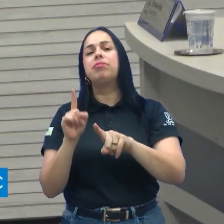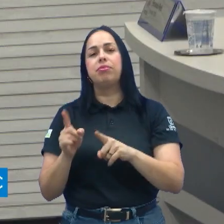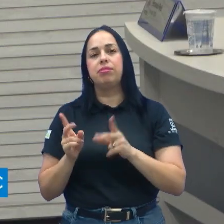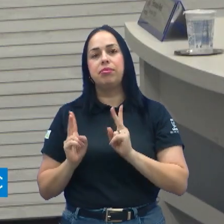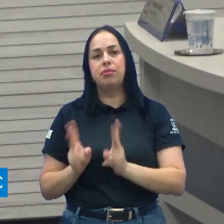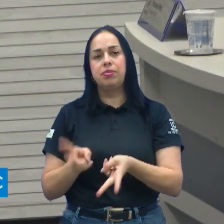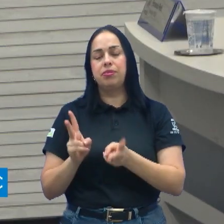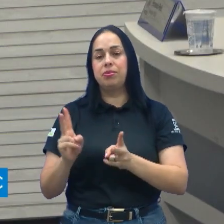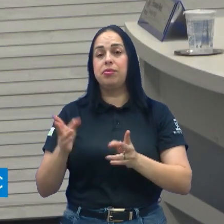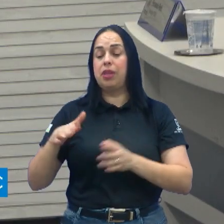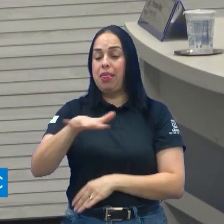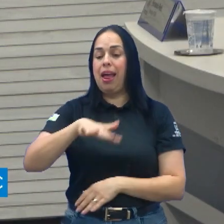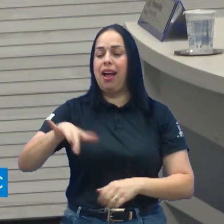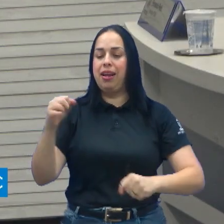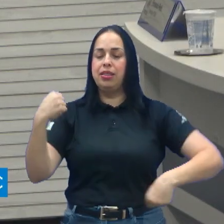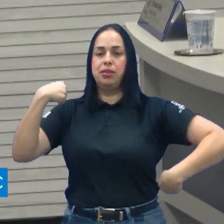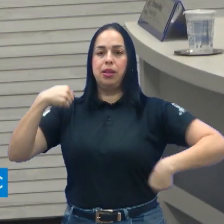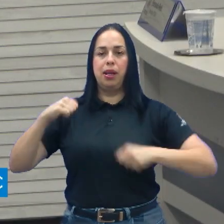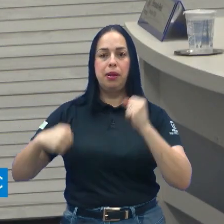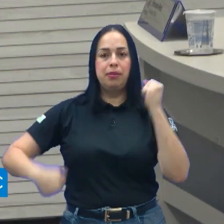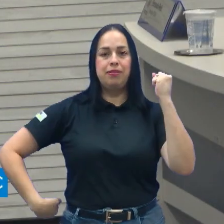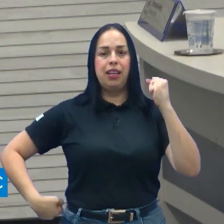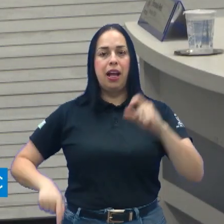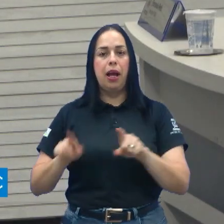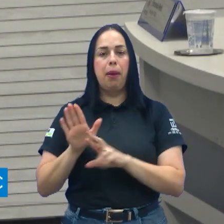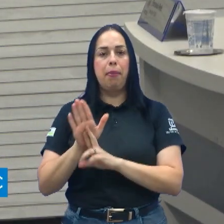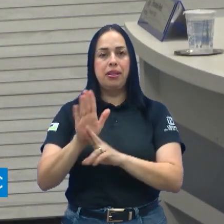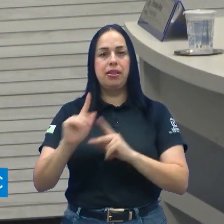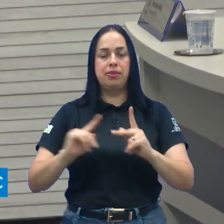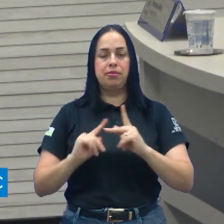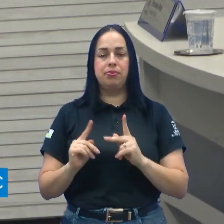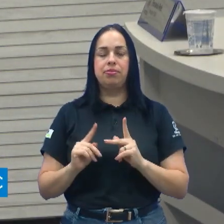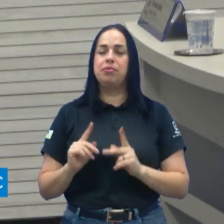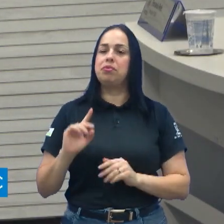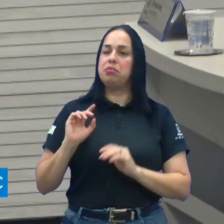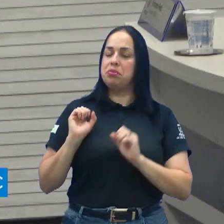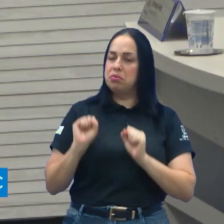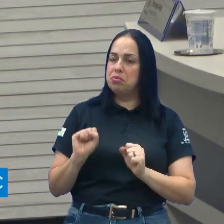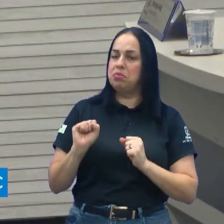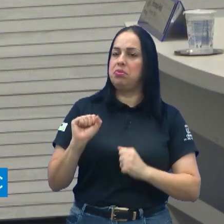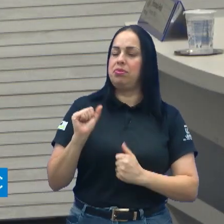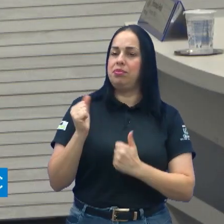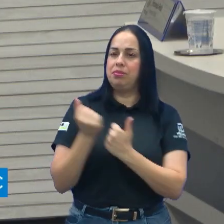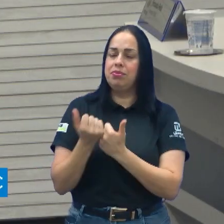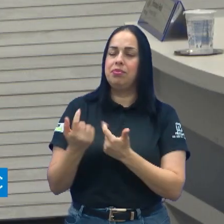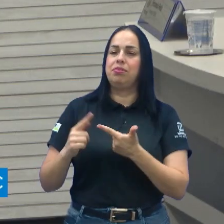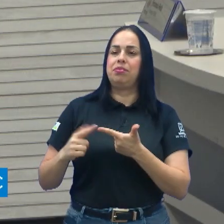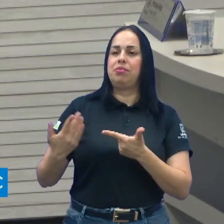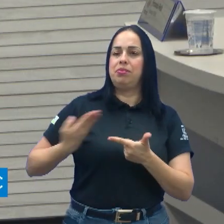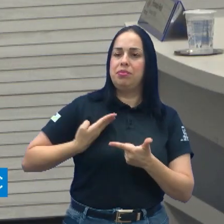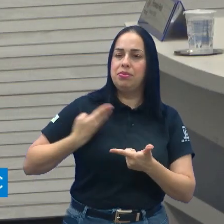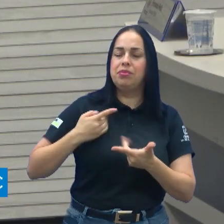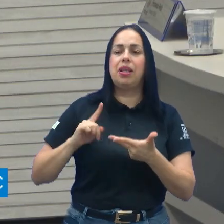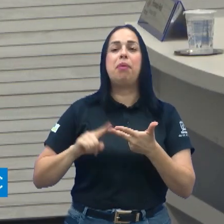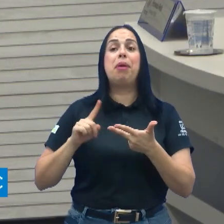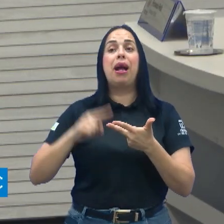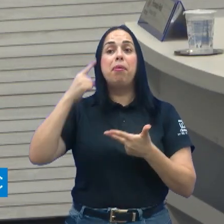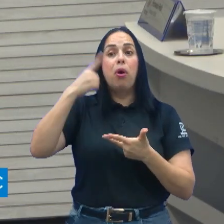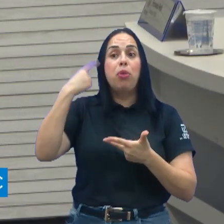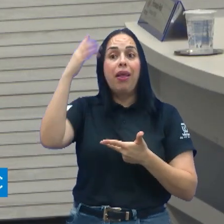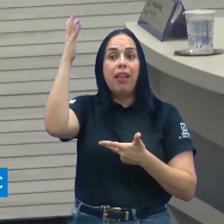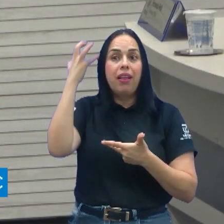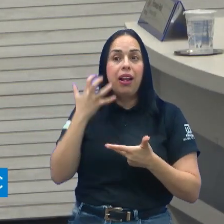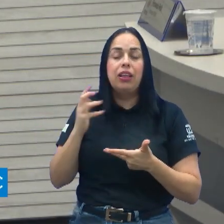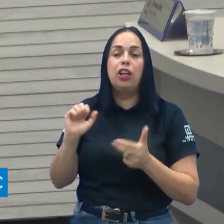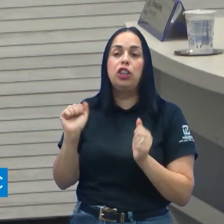o fisiculturismo, representando a nossa cidade de São José dos Campos. Conta comigo, conta com a minha amizade, conta com a deputada Letícia Guiar, que nós estamos juntos,